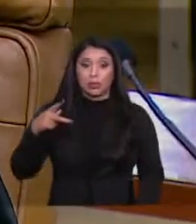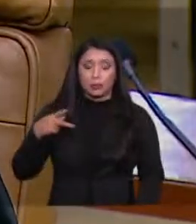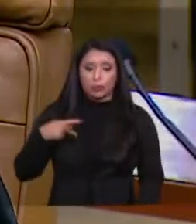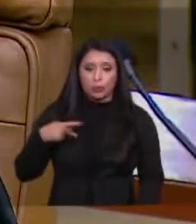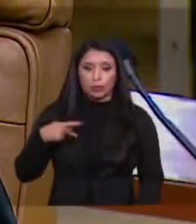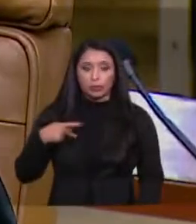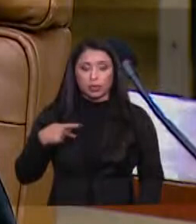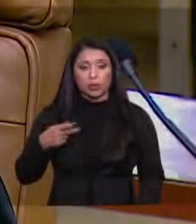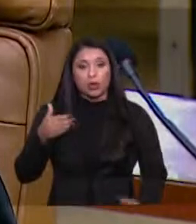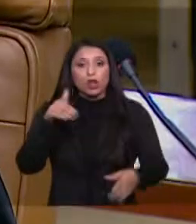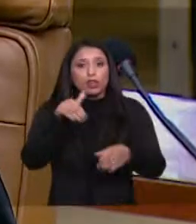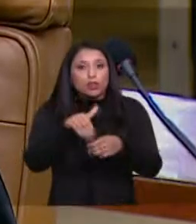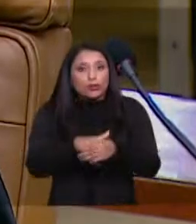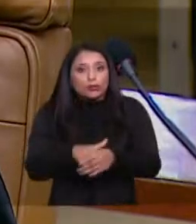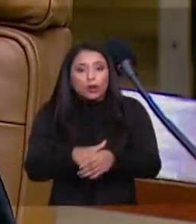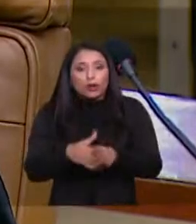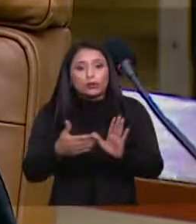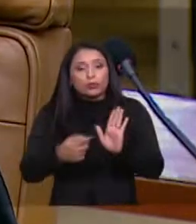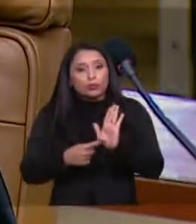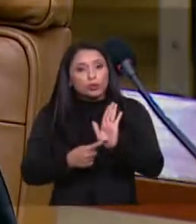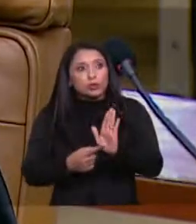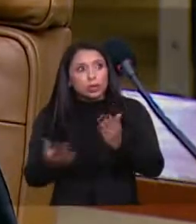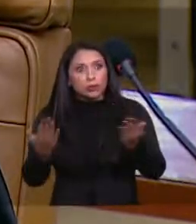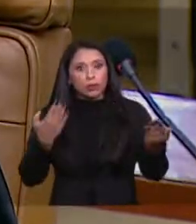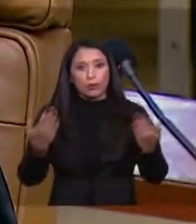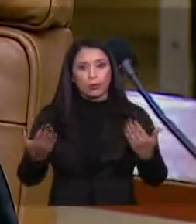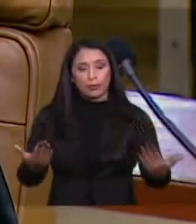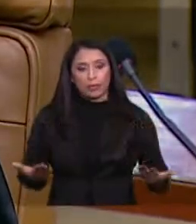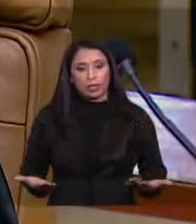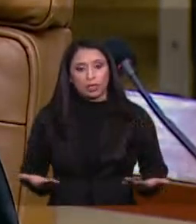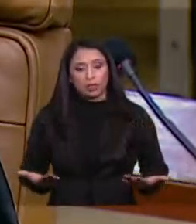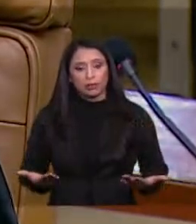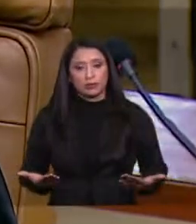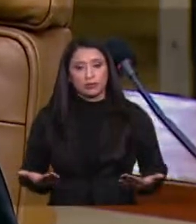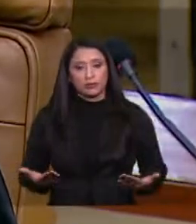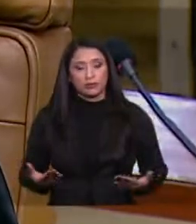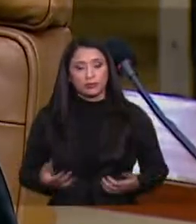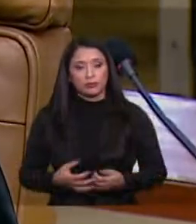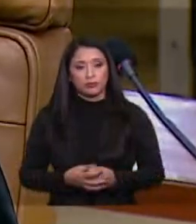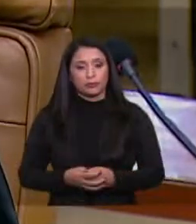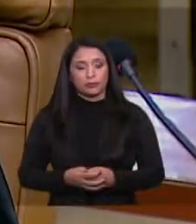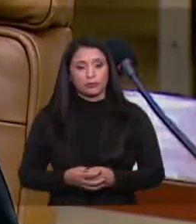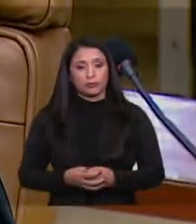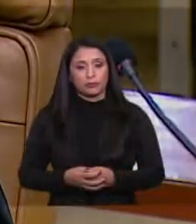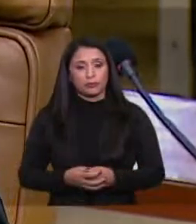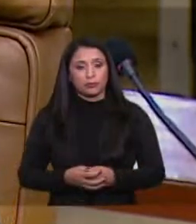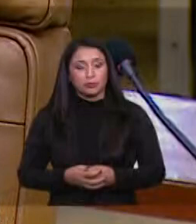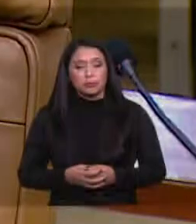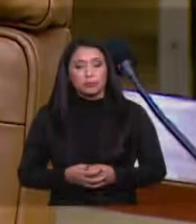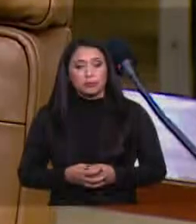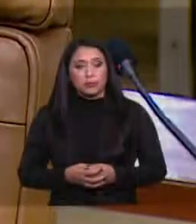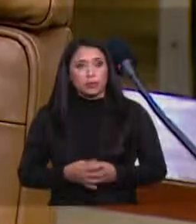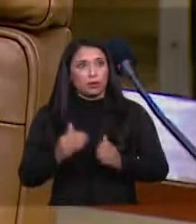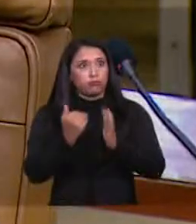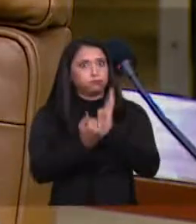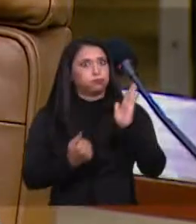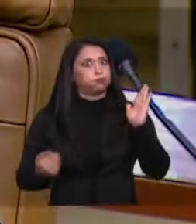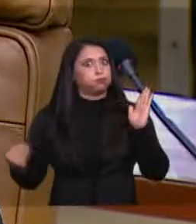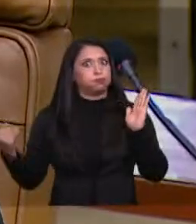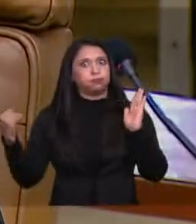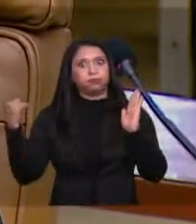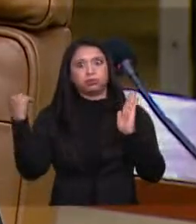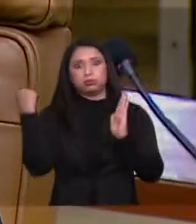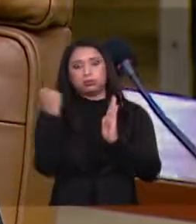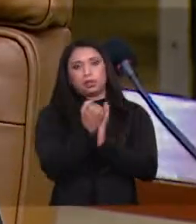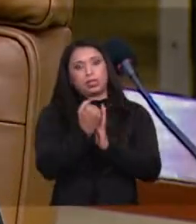onde vai este voto seja eu estou dizendo que não apenas isso ultrapassa o